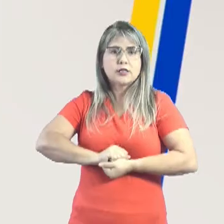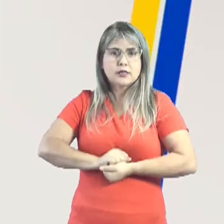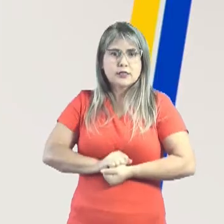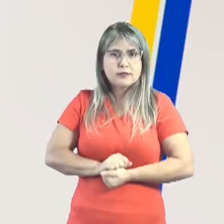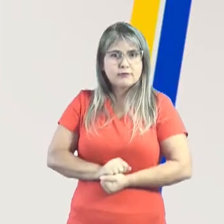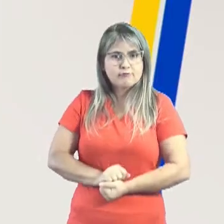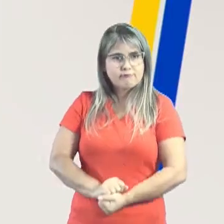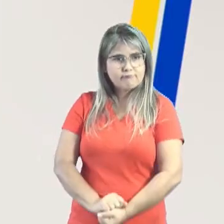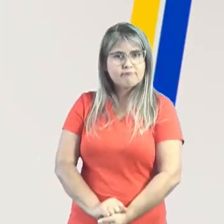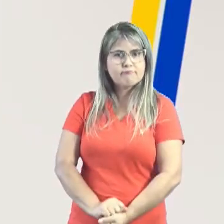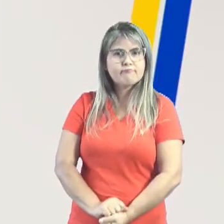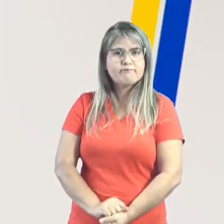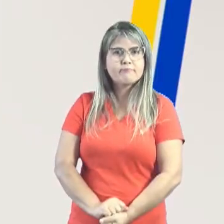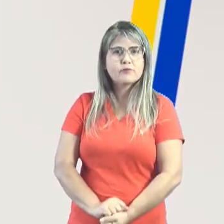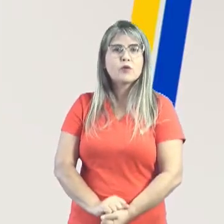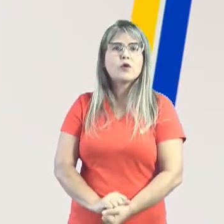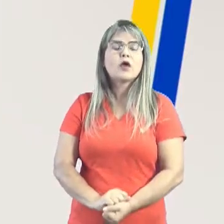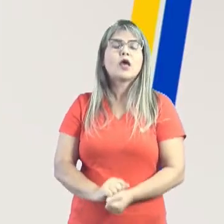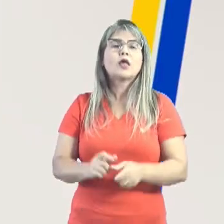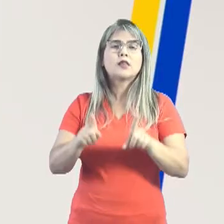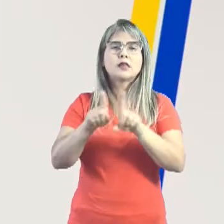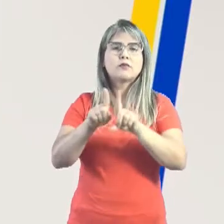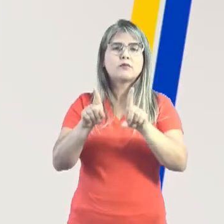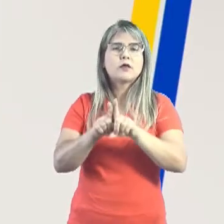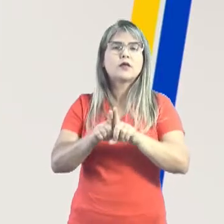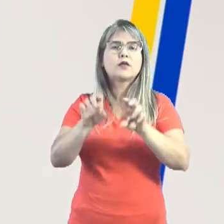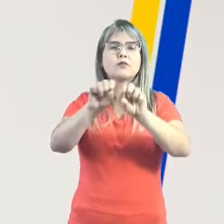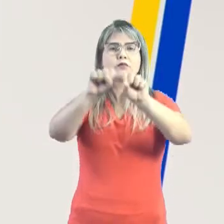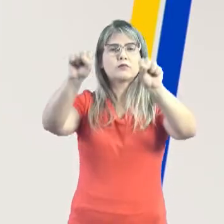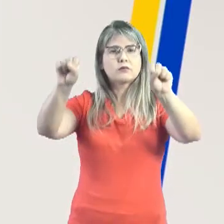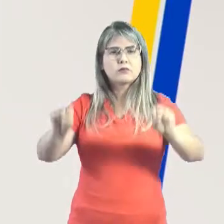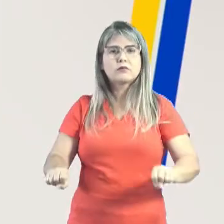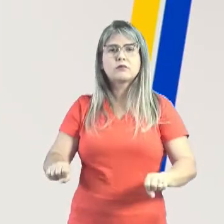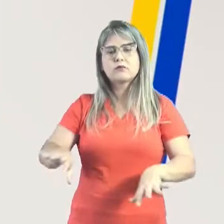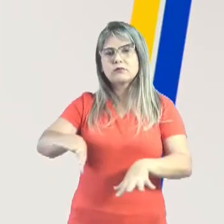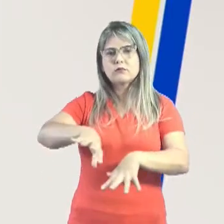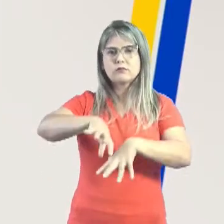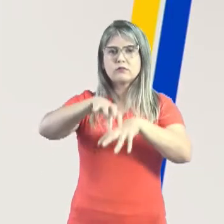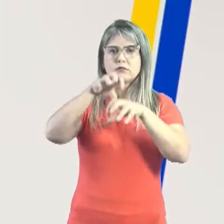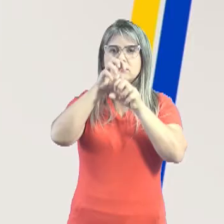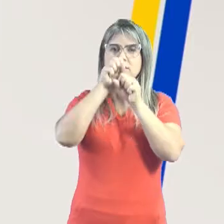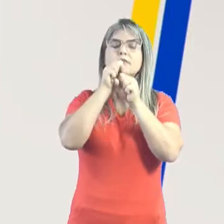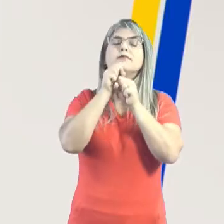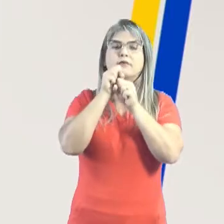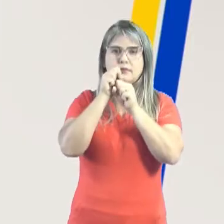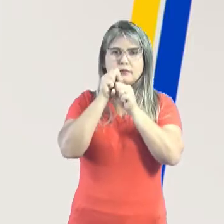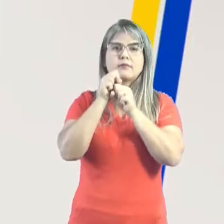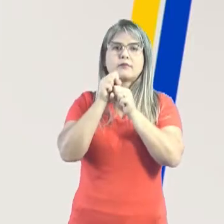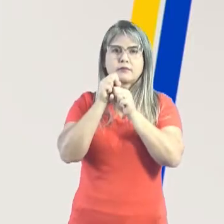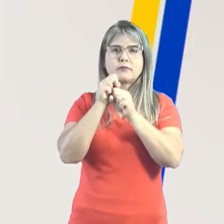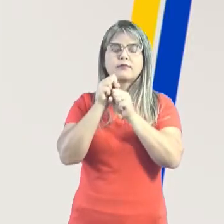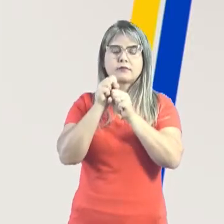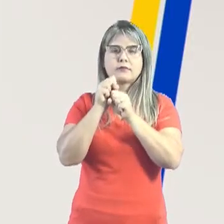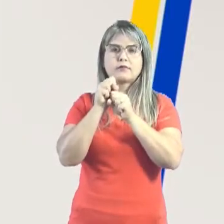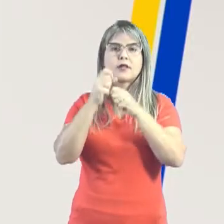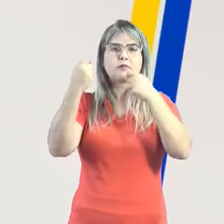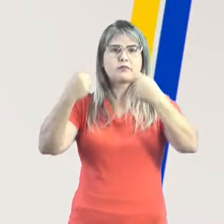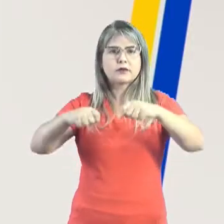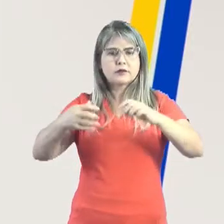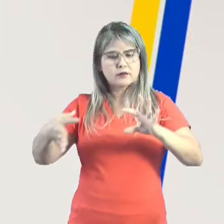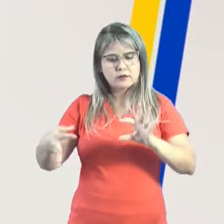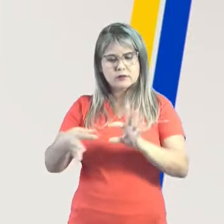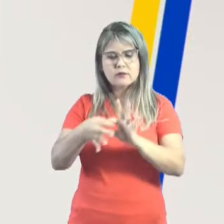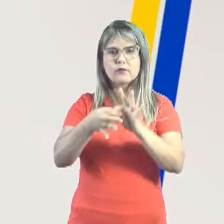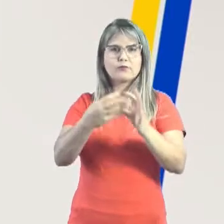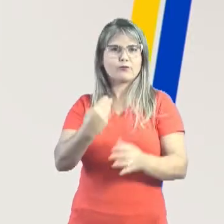sistema respiratório, responsável pela atividade vital da respiração. E